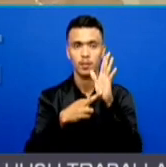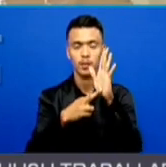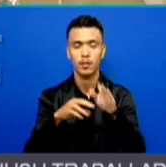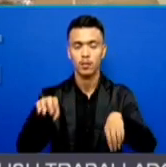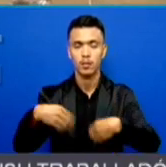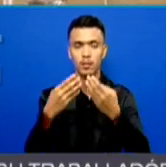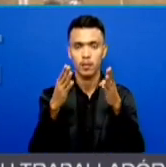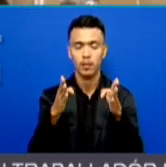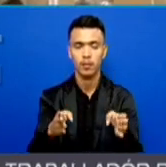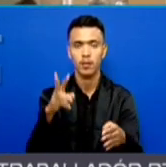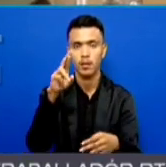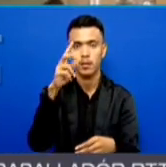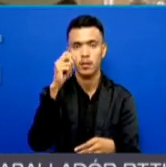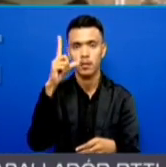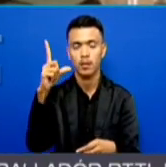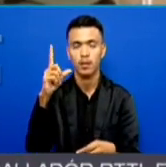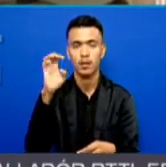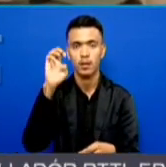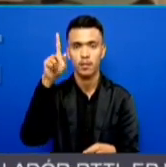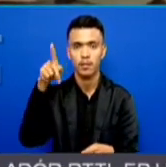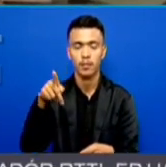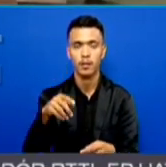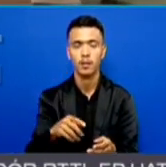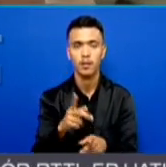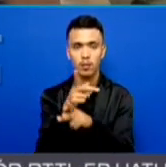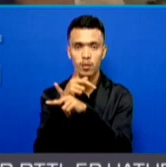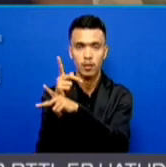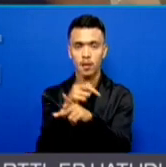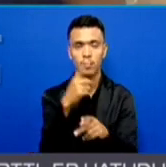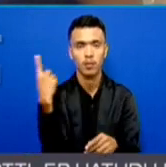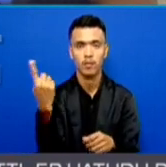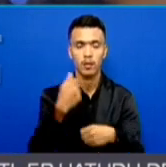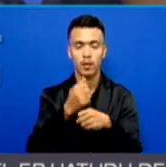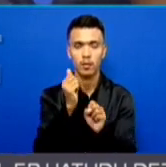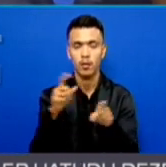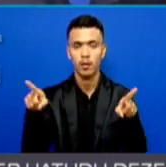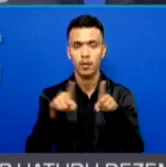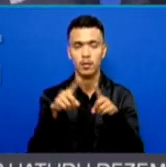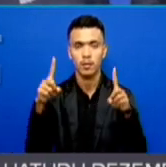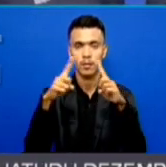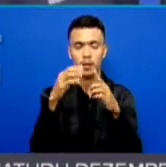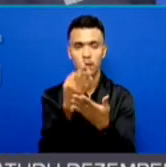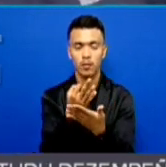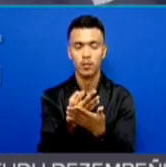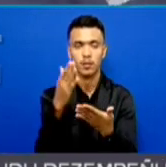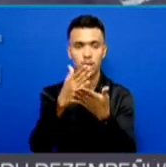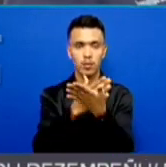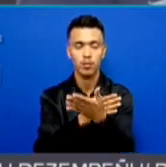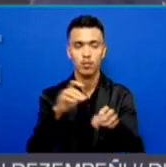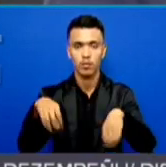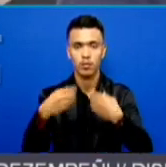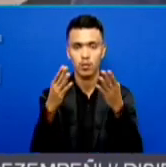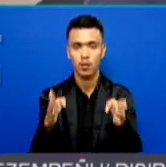Representante trabalhador RTTLP João Guterres defende na fatin atuhalo balanço ba salário no estatuto trabalhador nebe